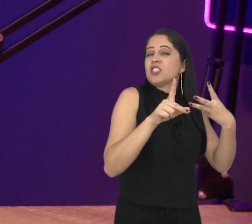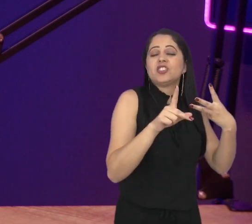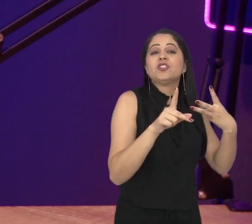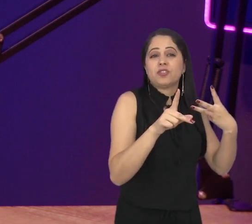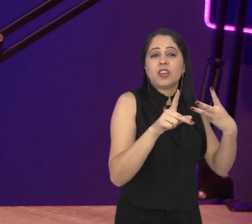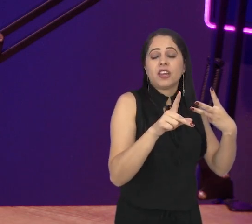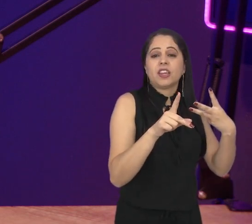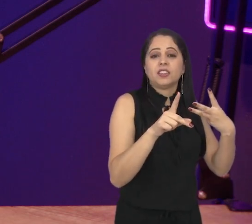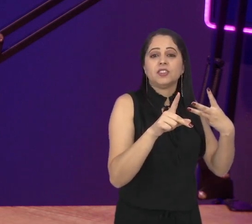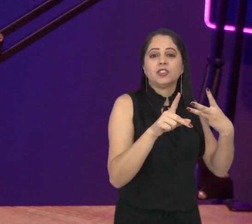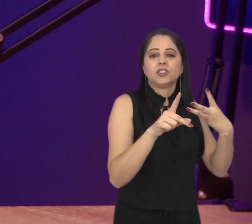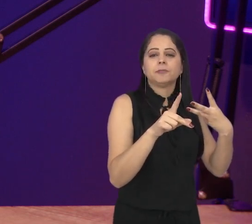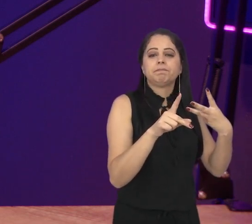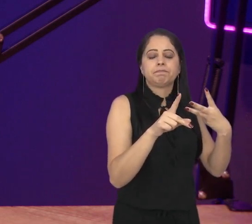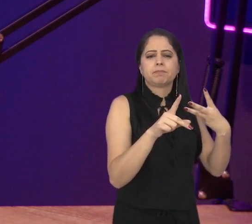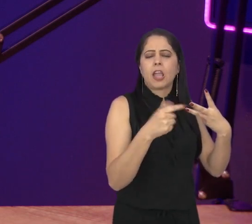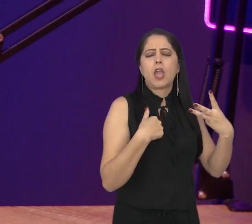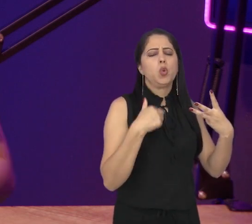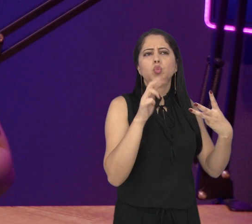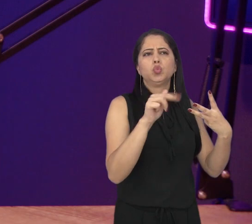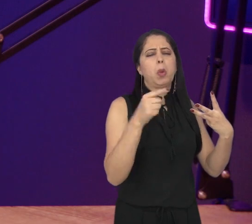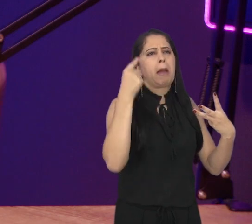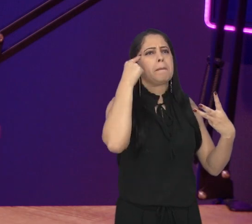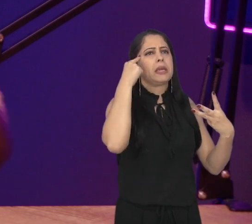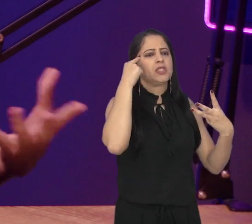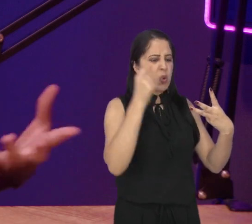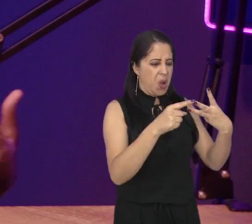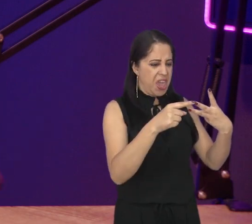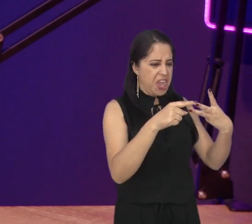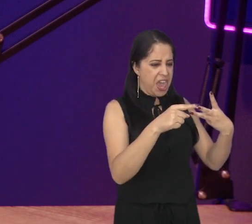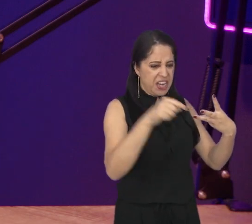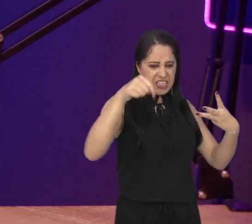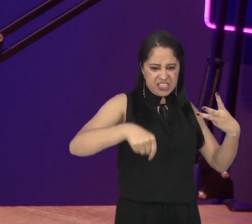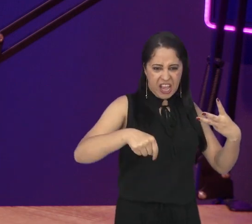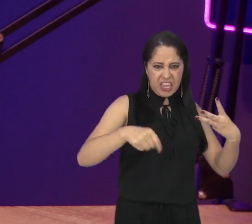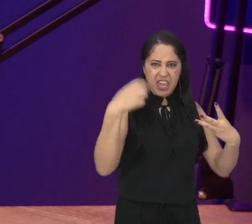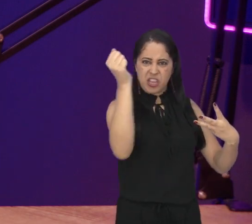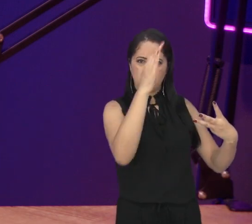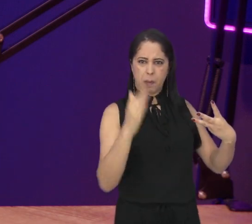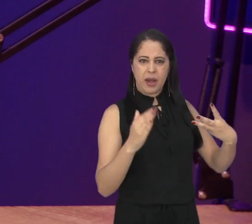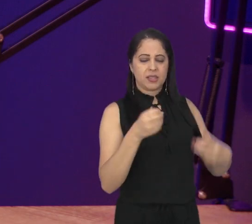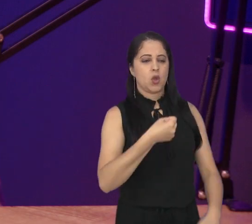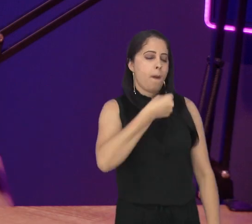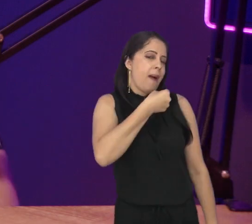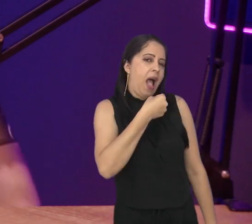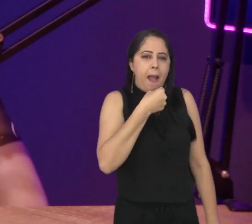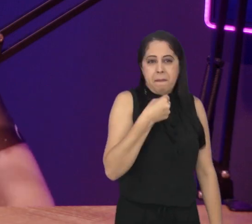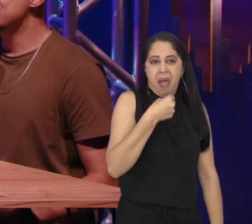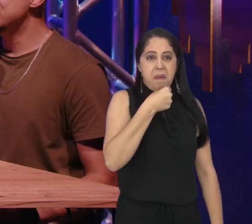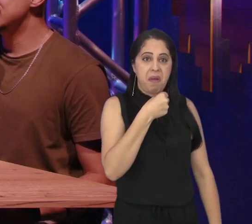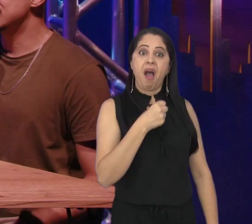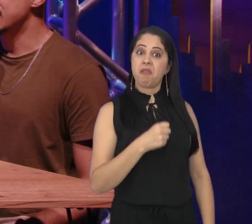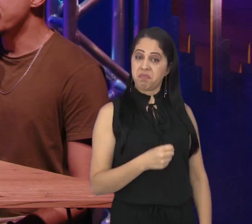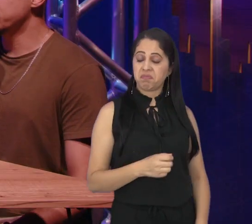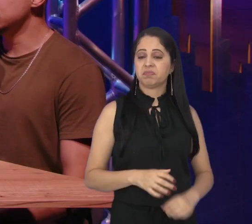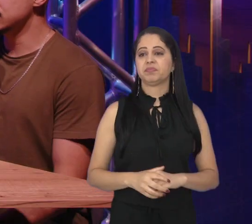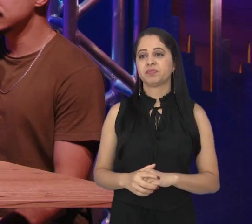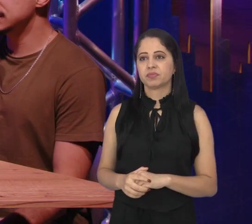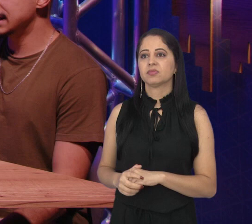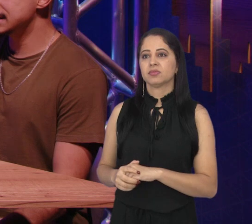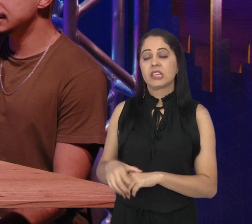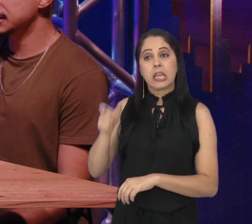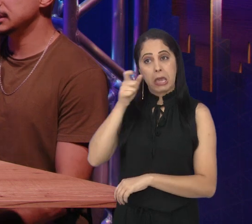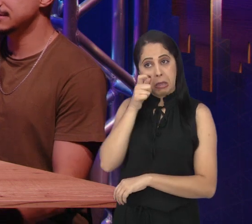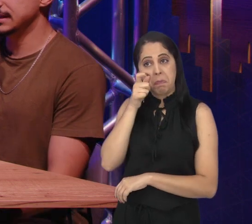um pouco menor. Então, eu nunca imaginaria que eles viriam parar aqui no Brasil e vieram, gente. E Vicky, é